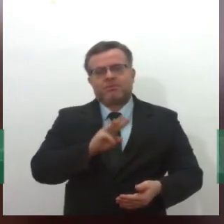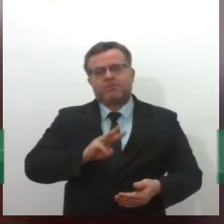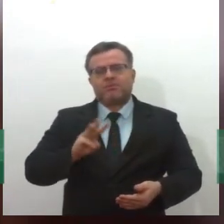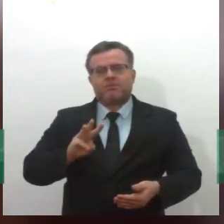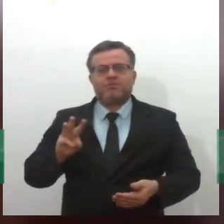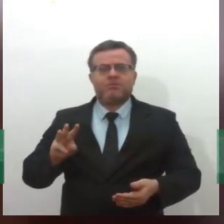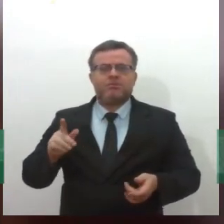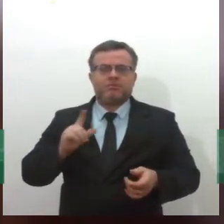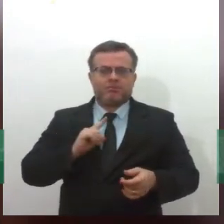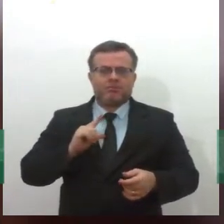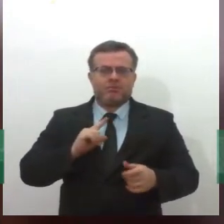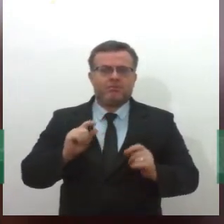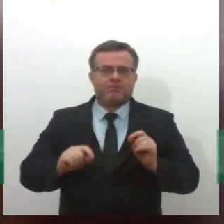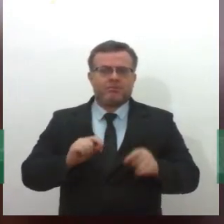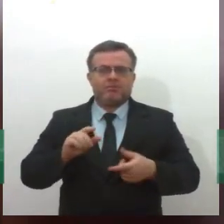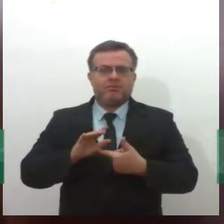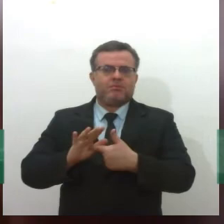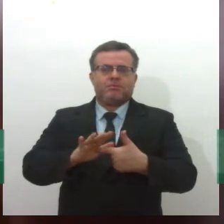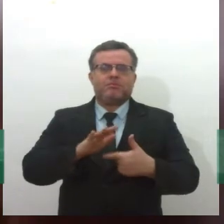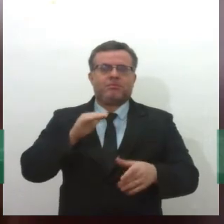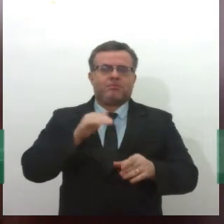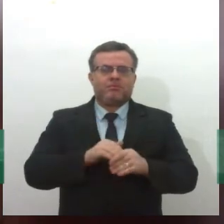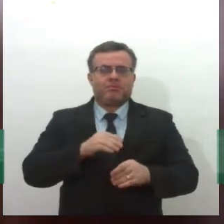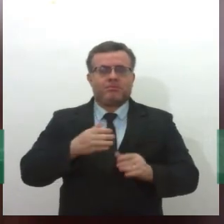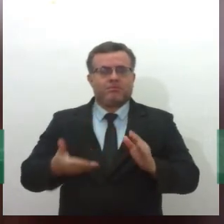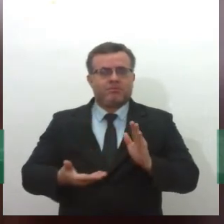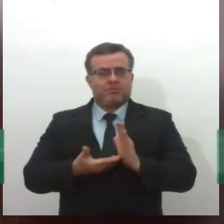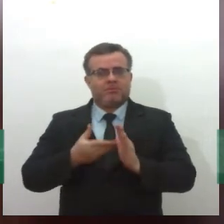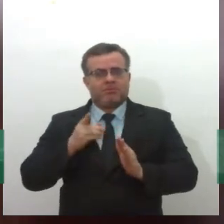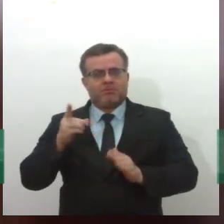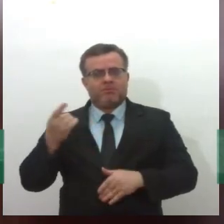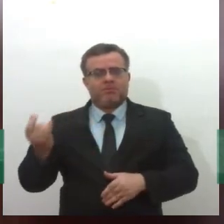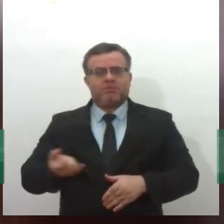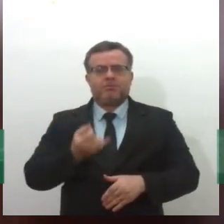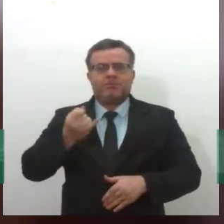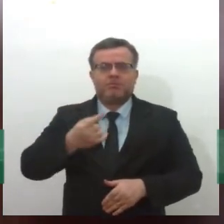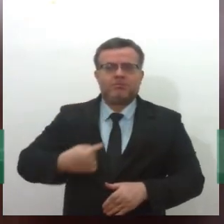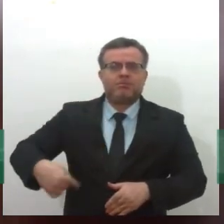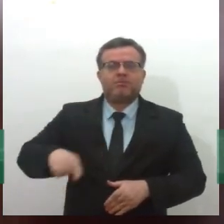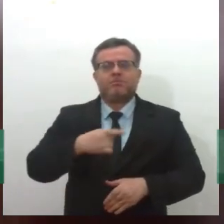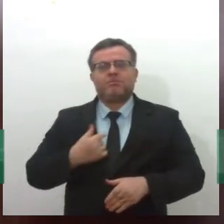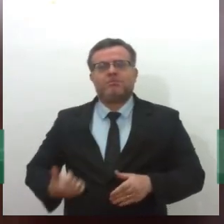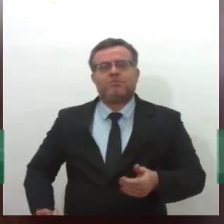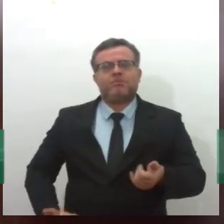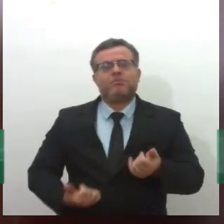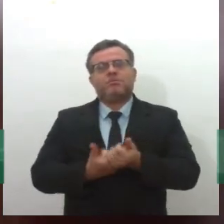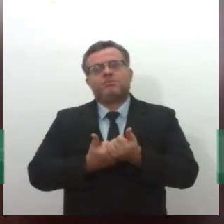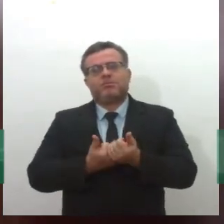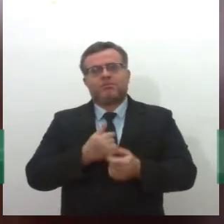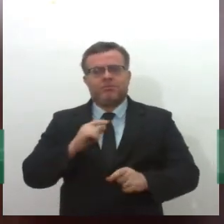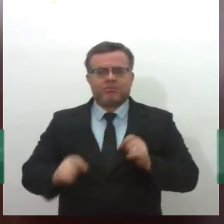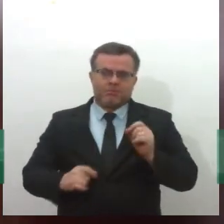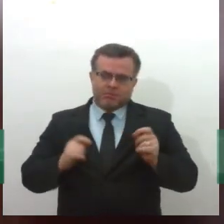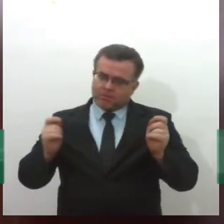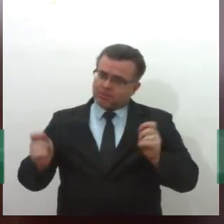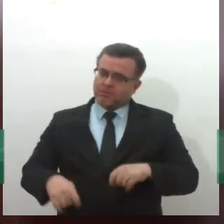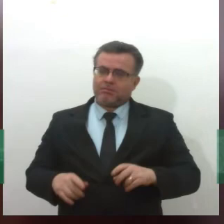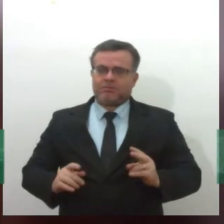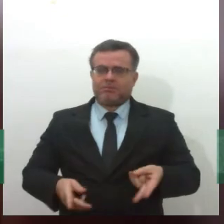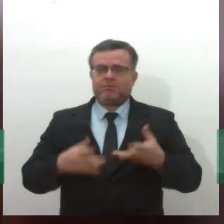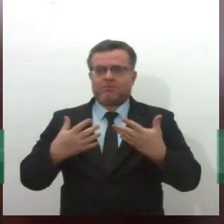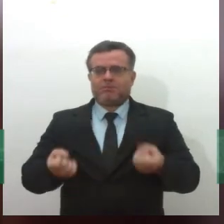change.org/contra-PEC-1821. Essa PEC vai ser votada hoje em plenário, então é muito importante que a gente tenha apoio de posicionamento contra